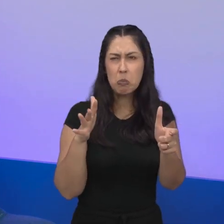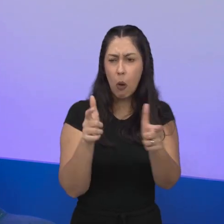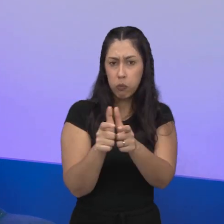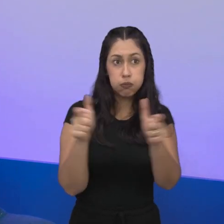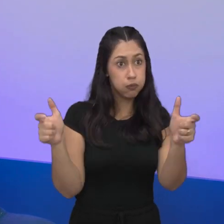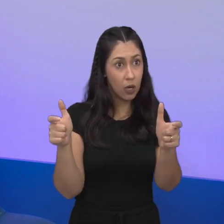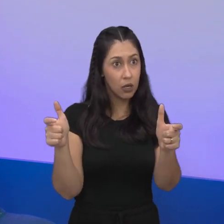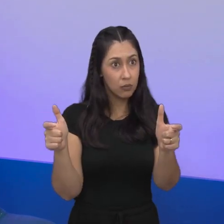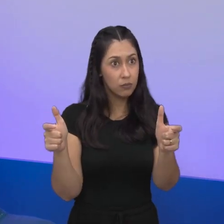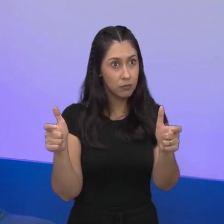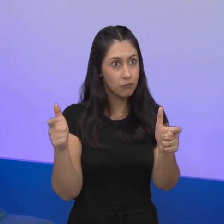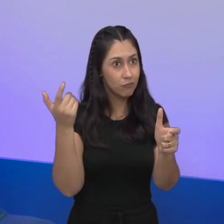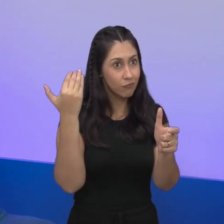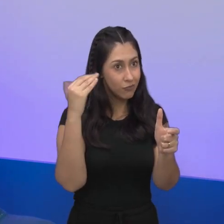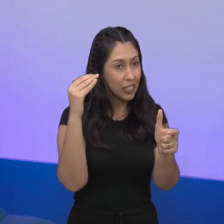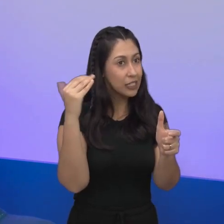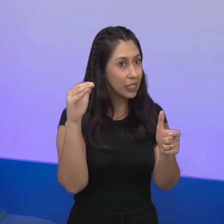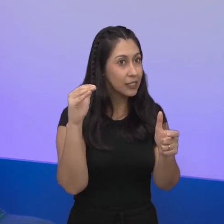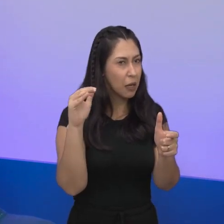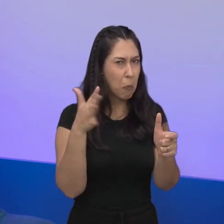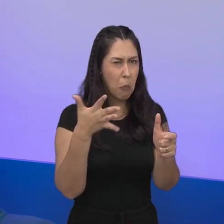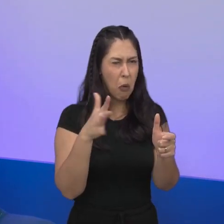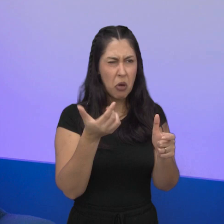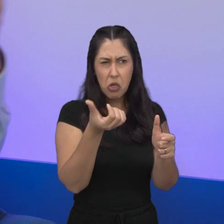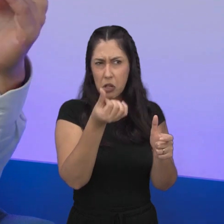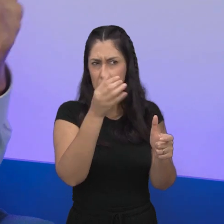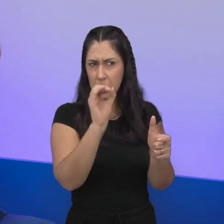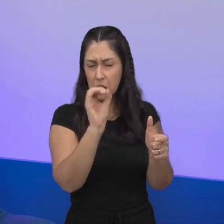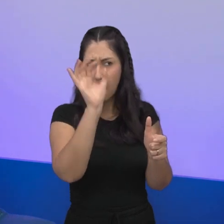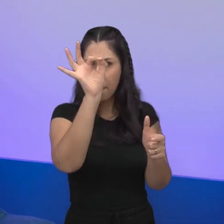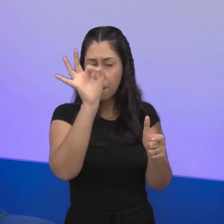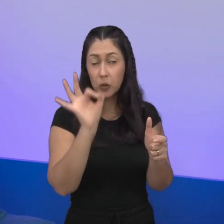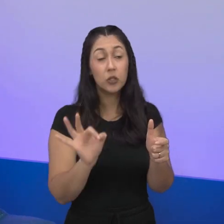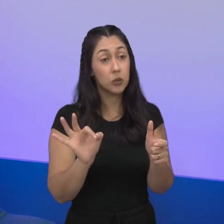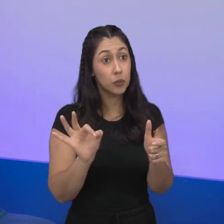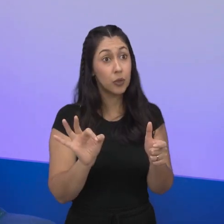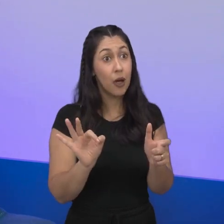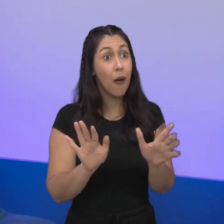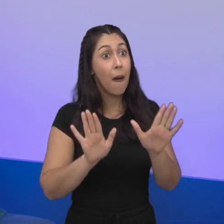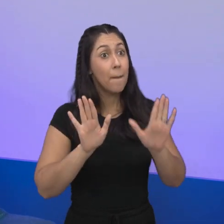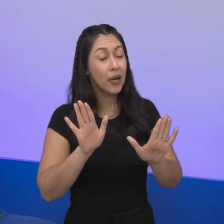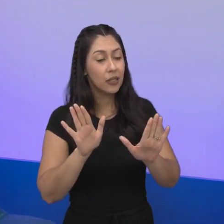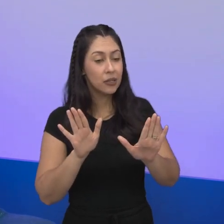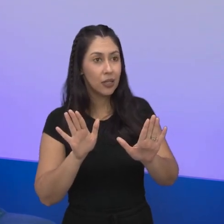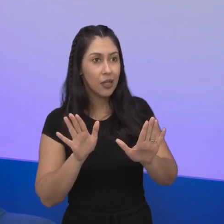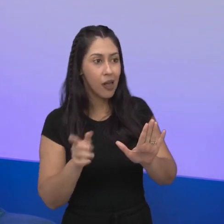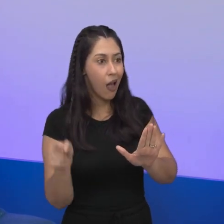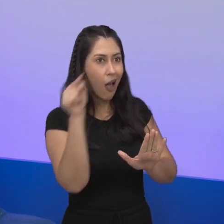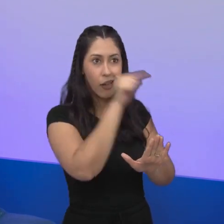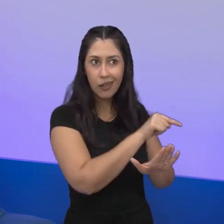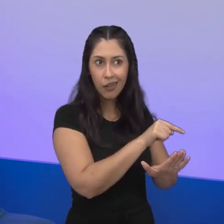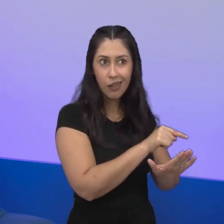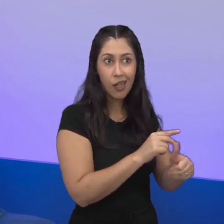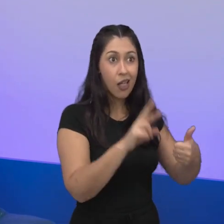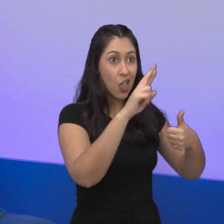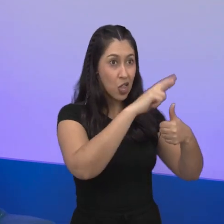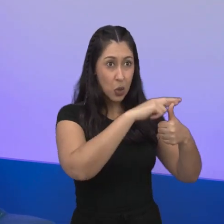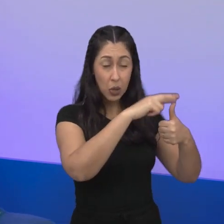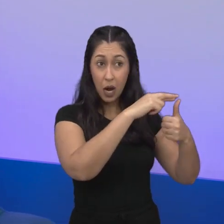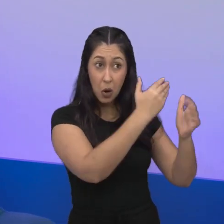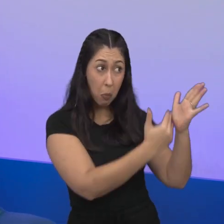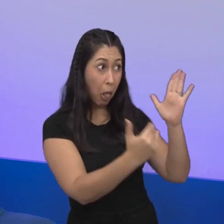um dos maiores números dentro das ciências, acima de 60% no início, mas nos cargos mais